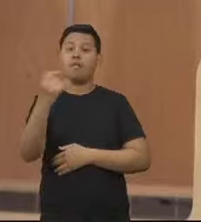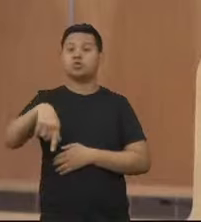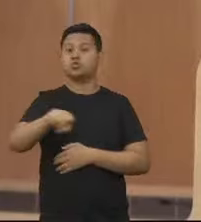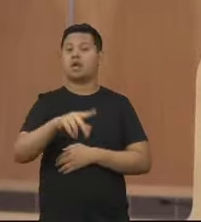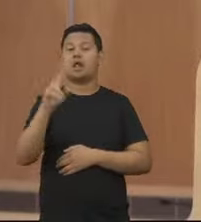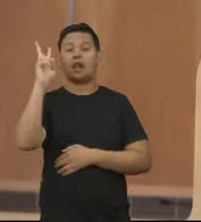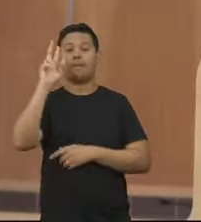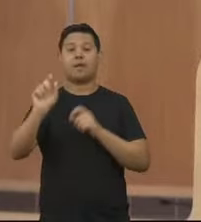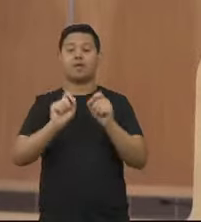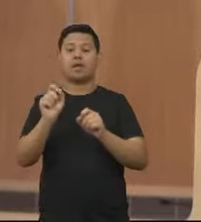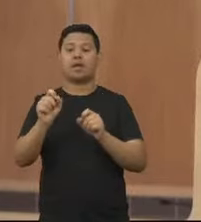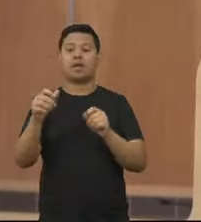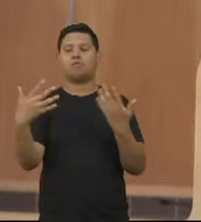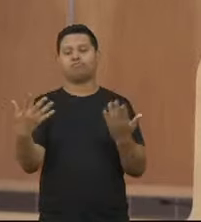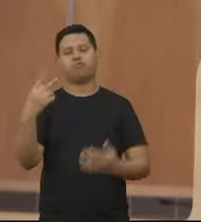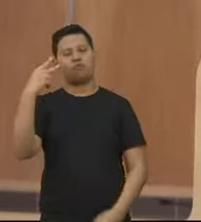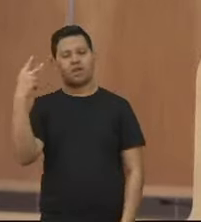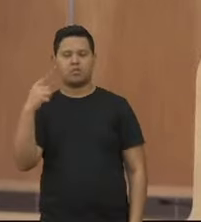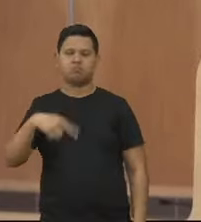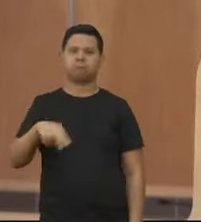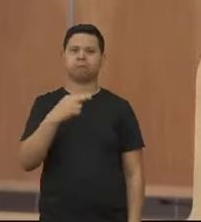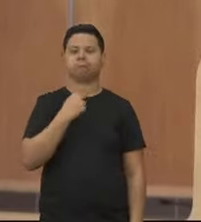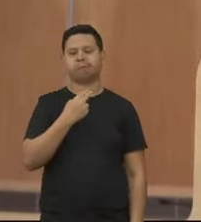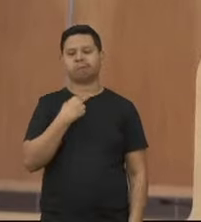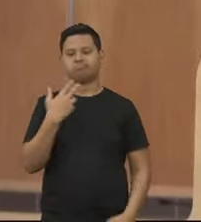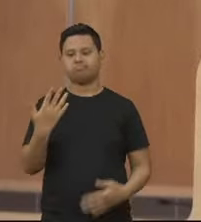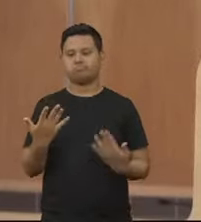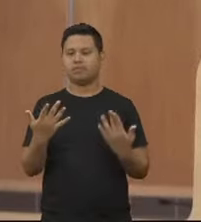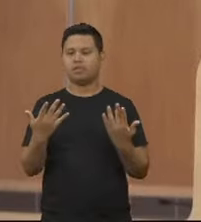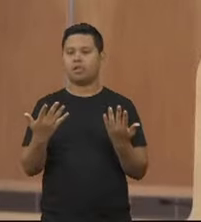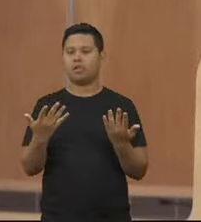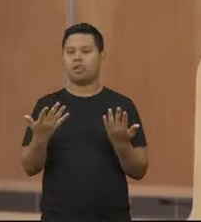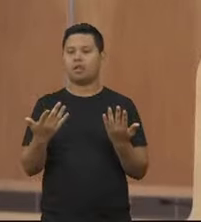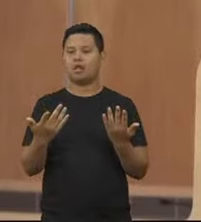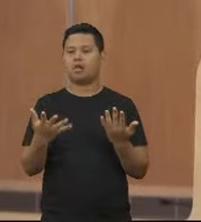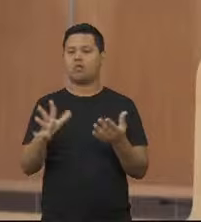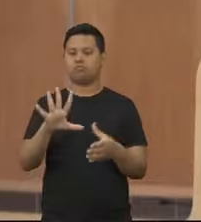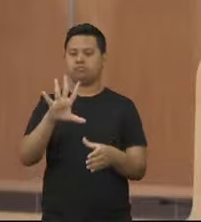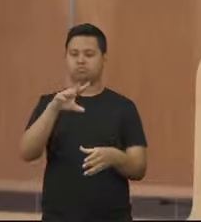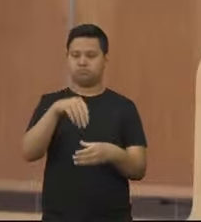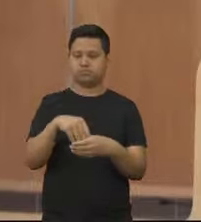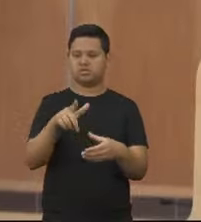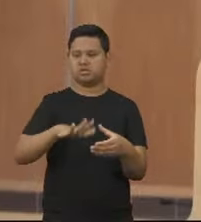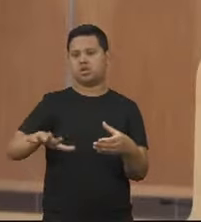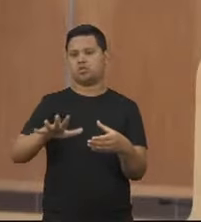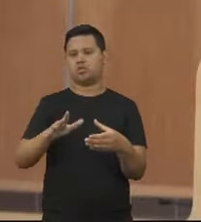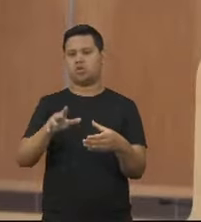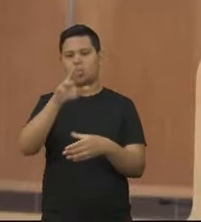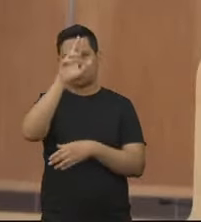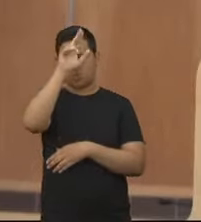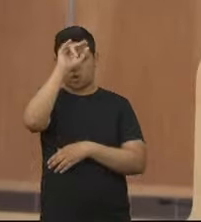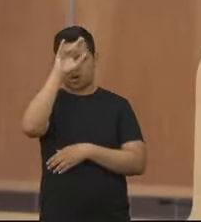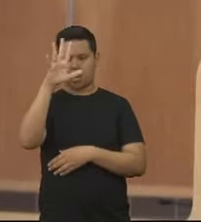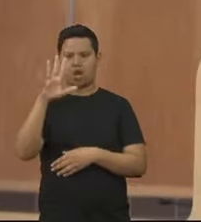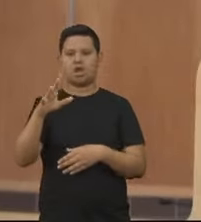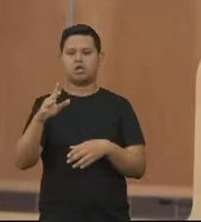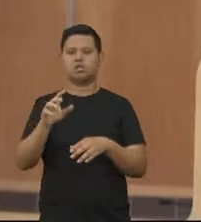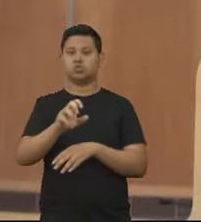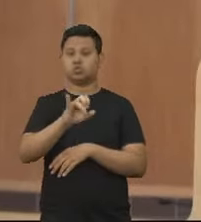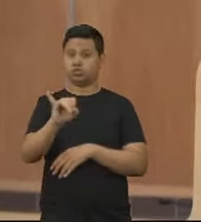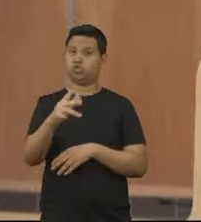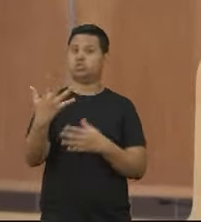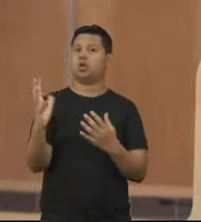ressaltar também, vereador Jean, a gente não pode nunca mais vir para o centro com o cavalo. Deixamos bem claro aqui, se for